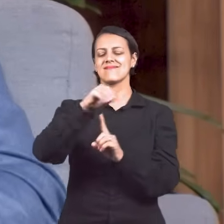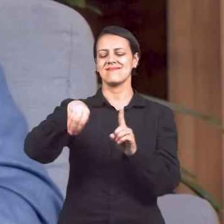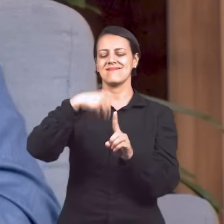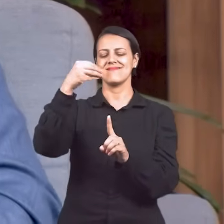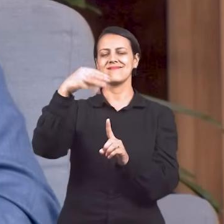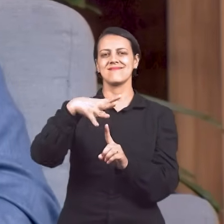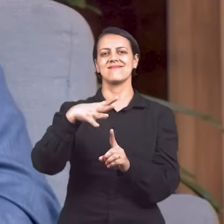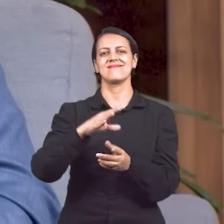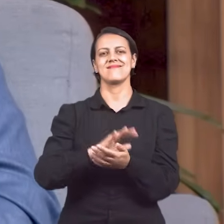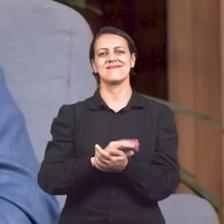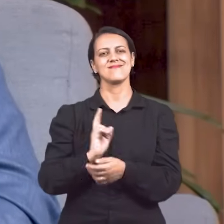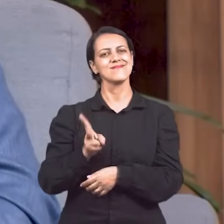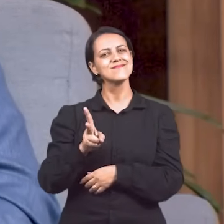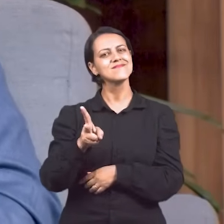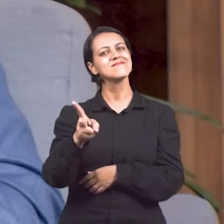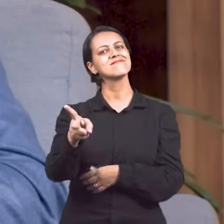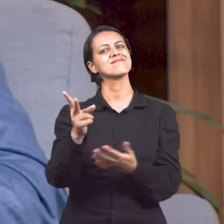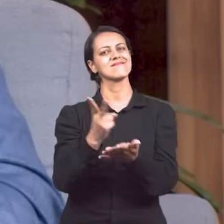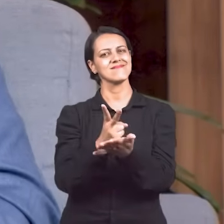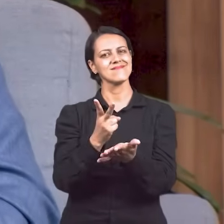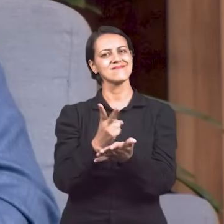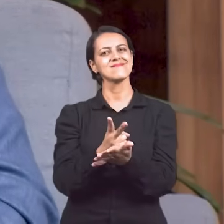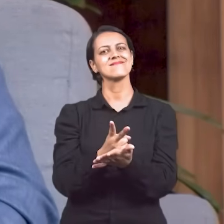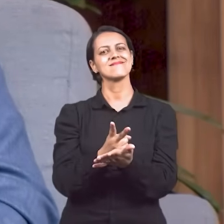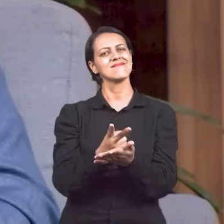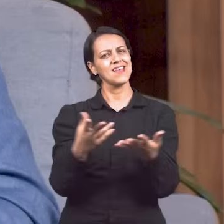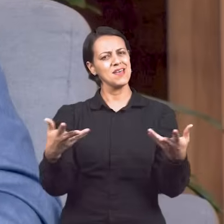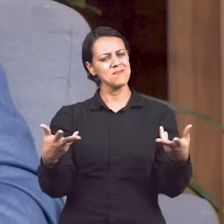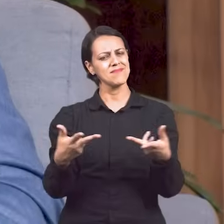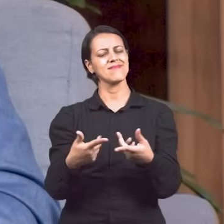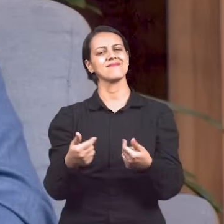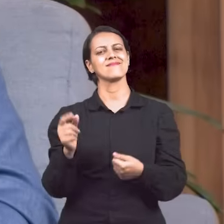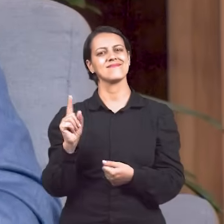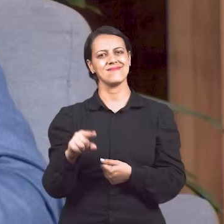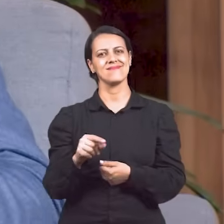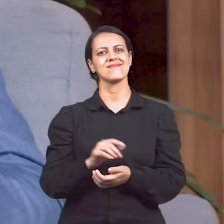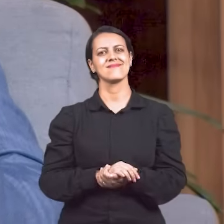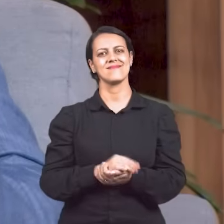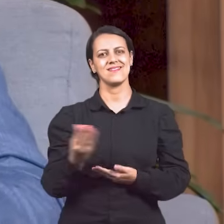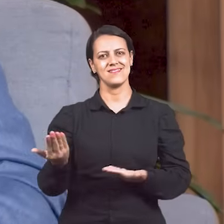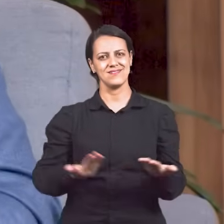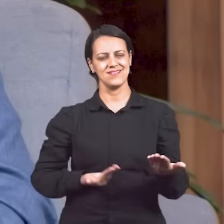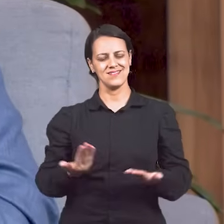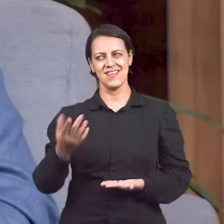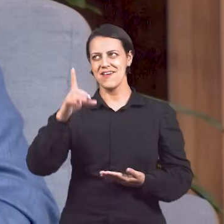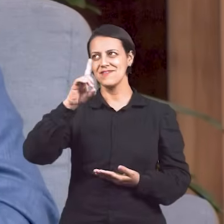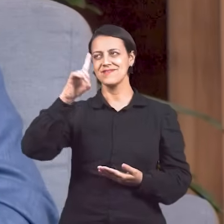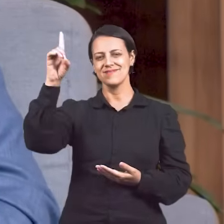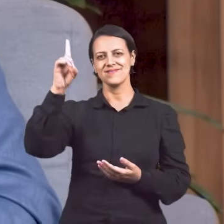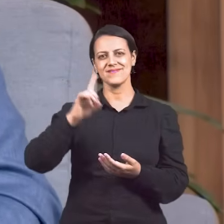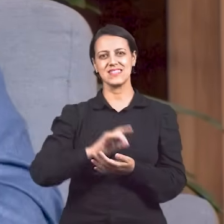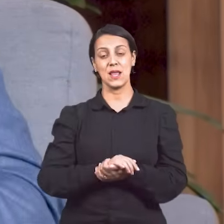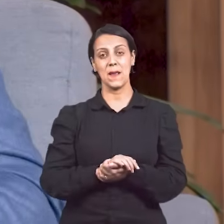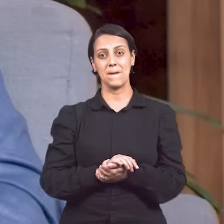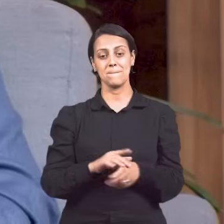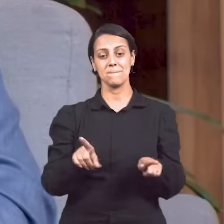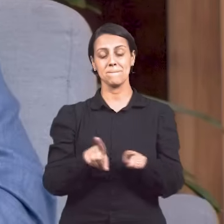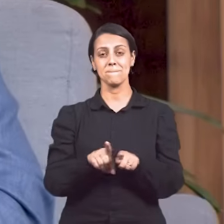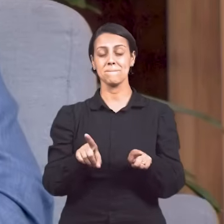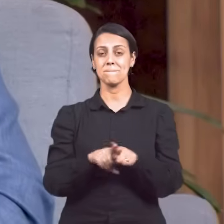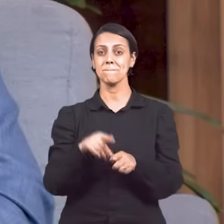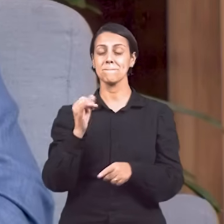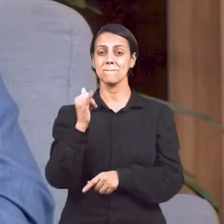que o Senhor vai nos dar neste programa para falar dos recursos da graça. Continuar aqui falando dos recursos da graça, que tem